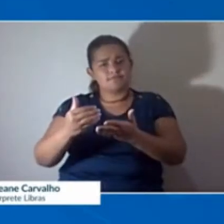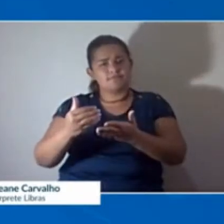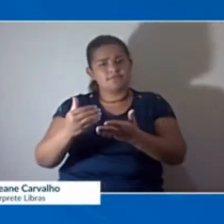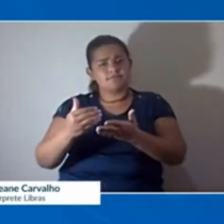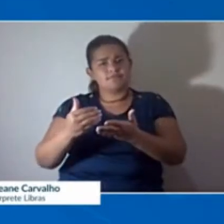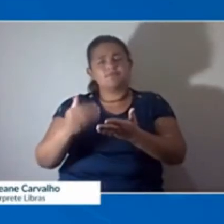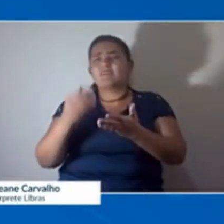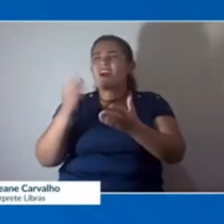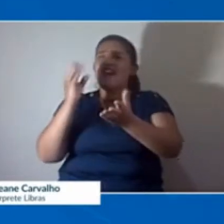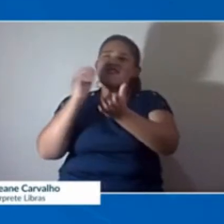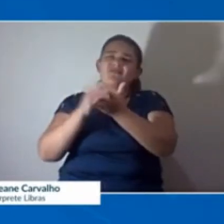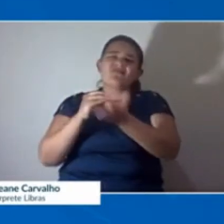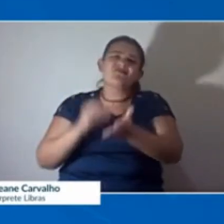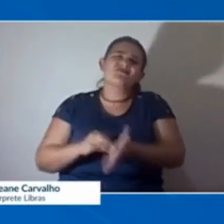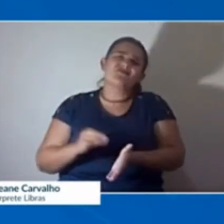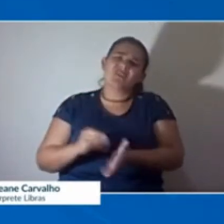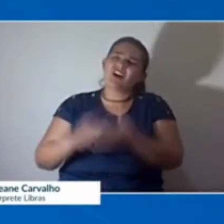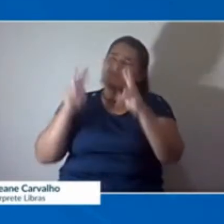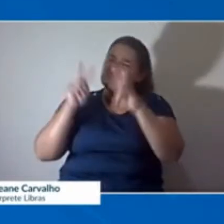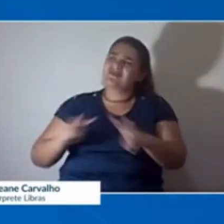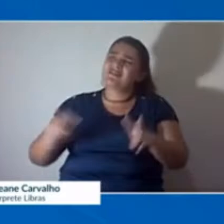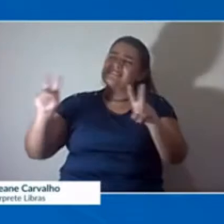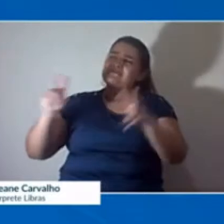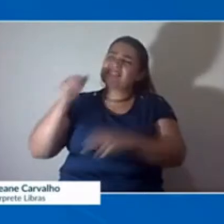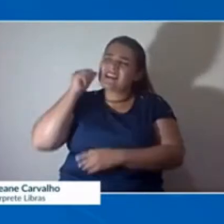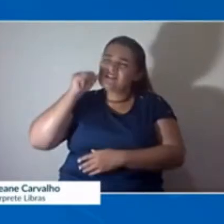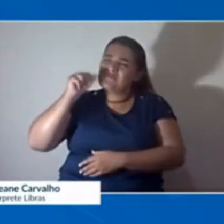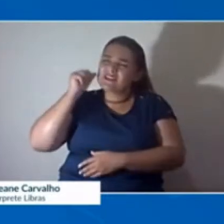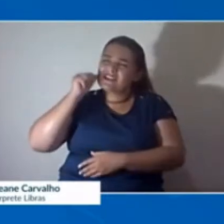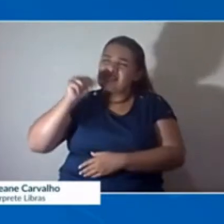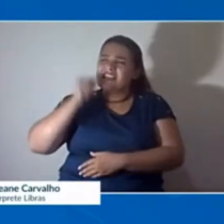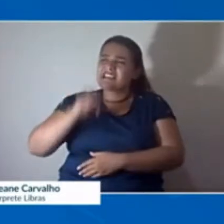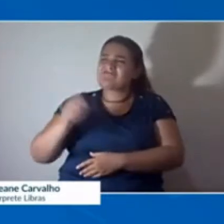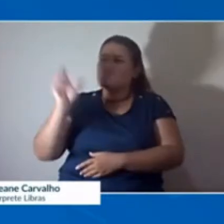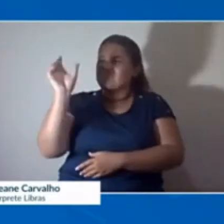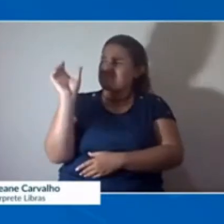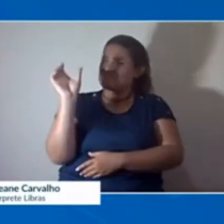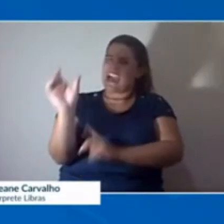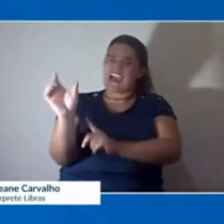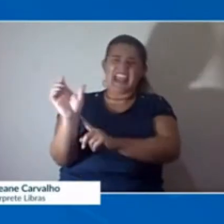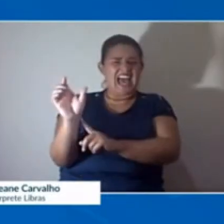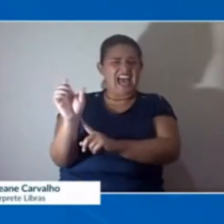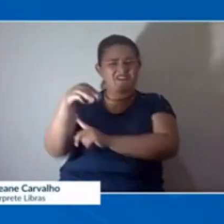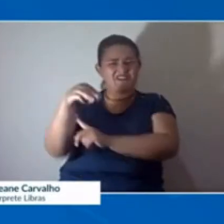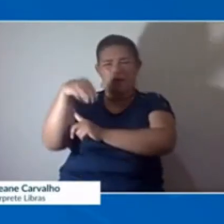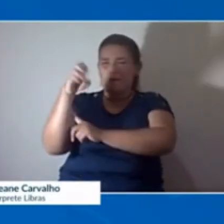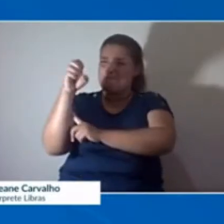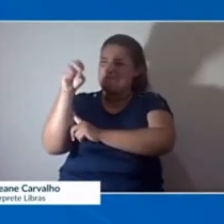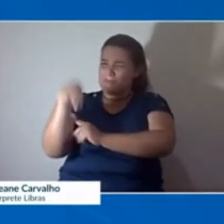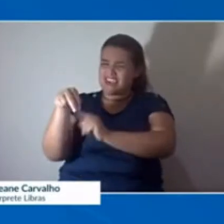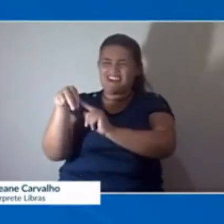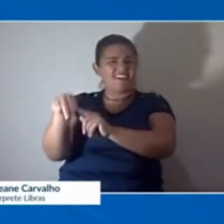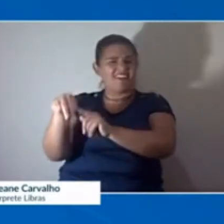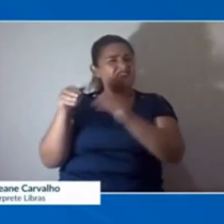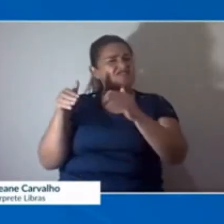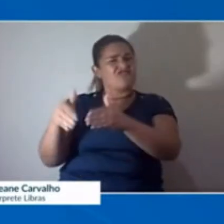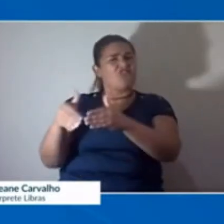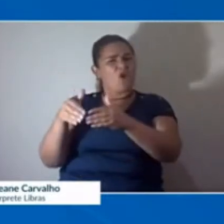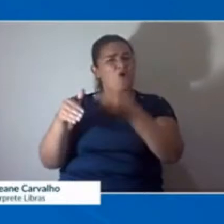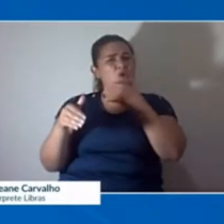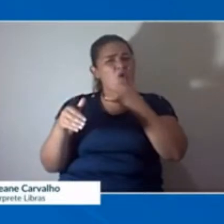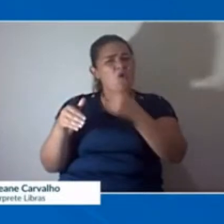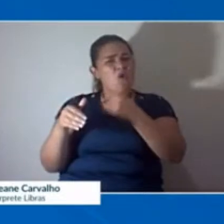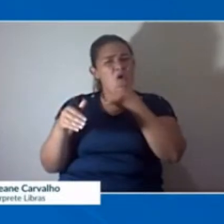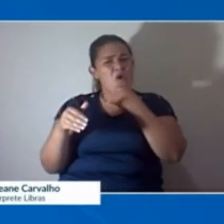A invisibilidade das mulheres, essa nomenclatura que é centrada no masculino, ela não se reflete só